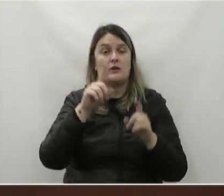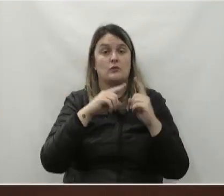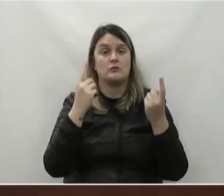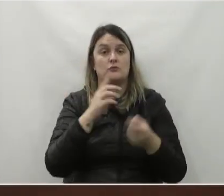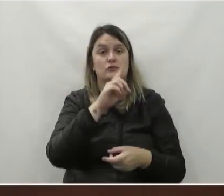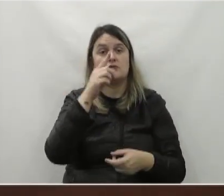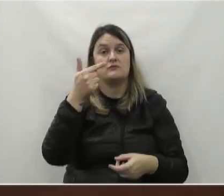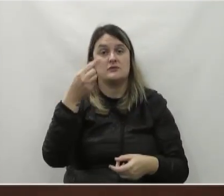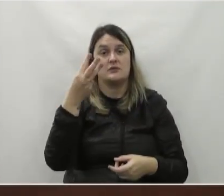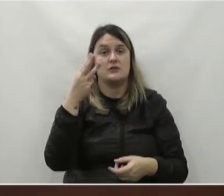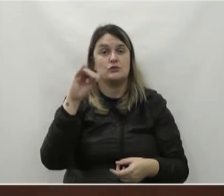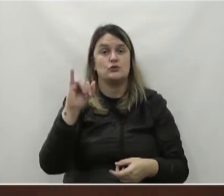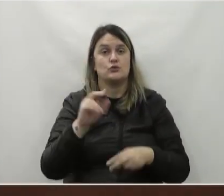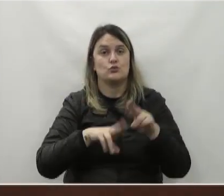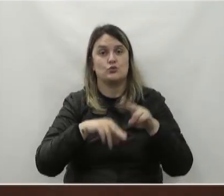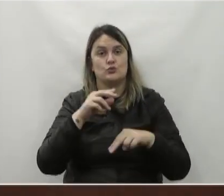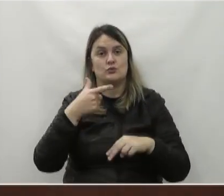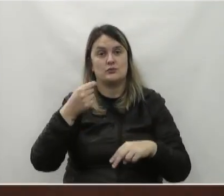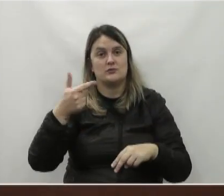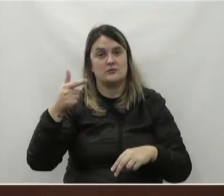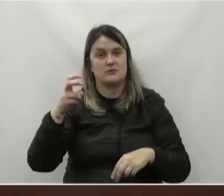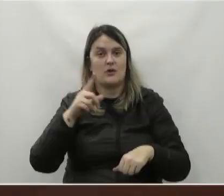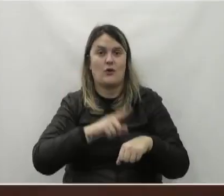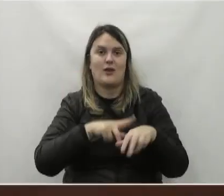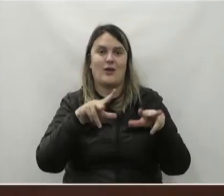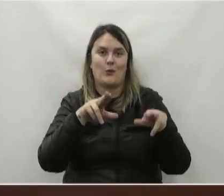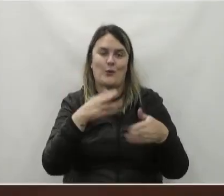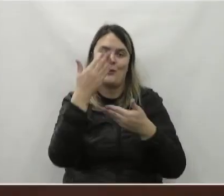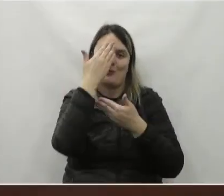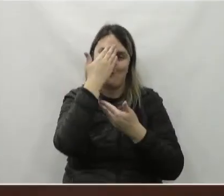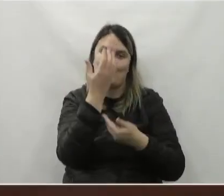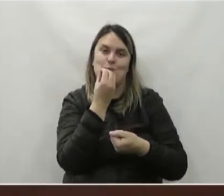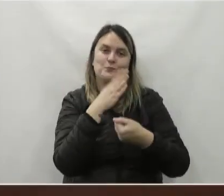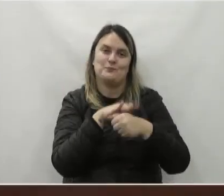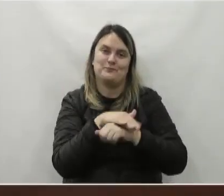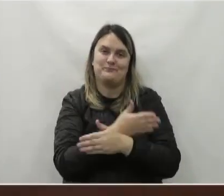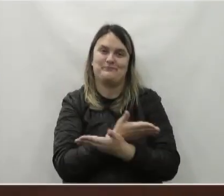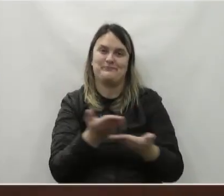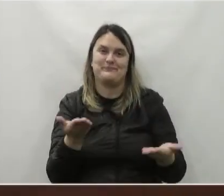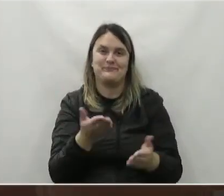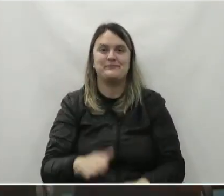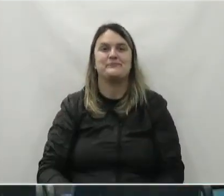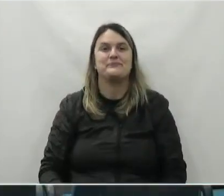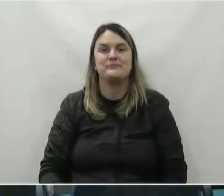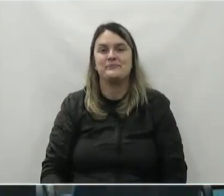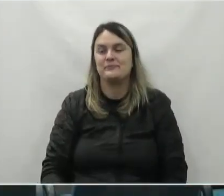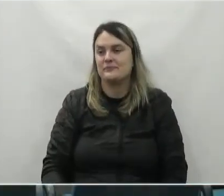será no dia 23 de junho de 2025, no horário regimental. Muito obrigado, uma boa noite a todos.